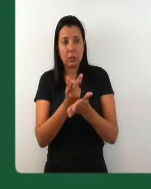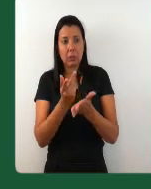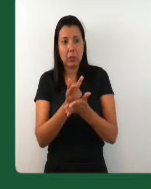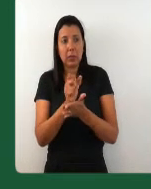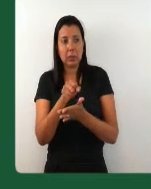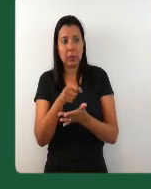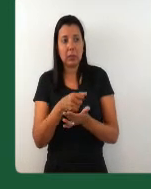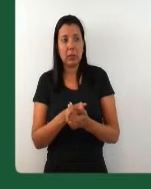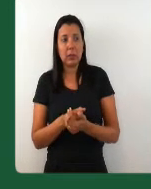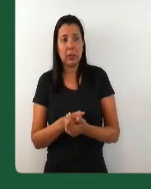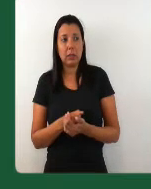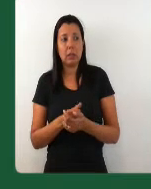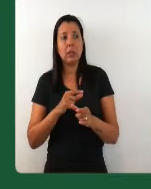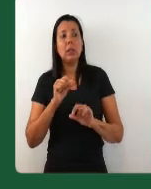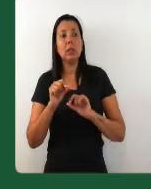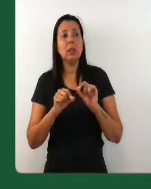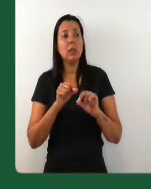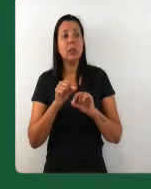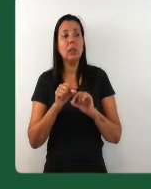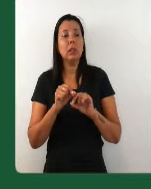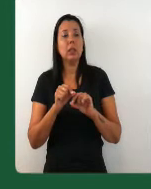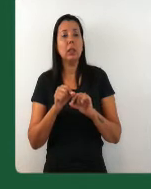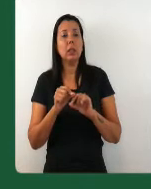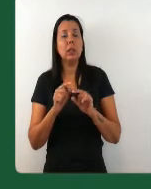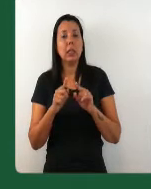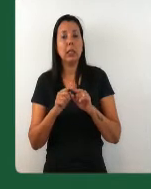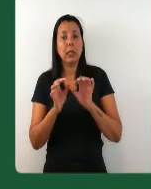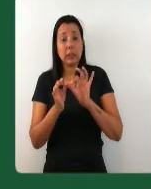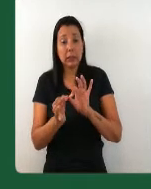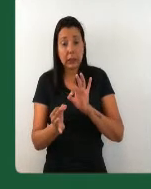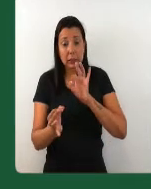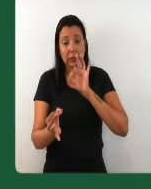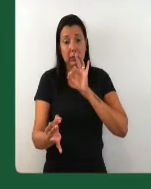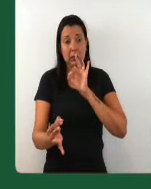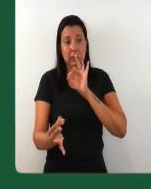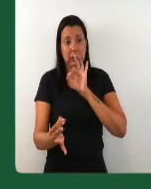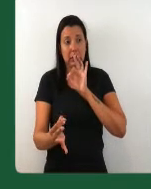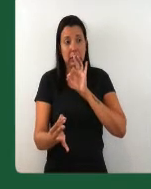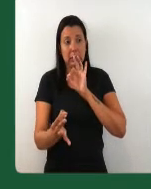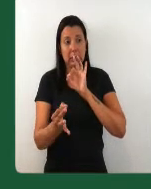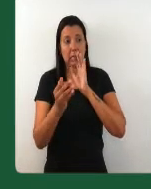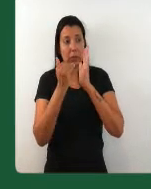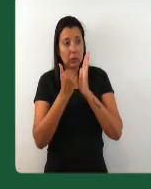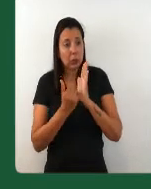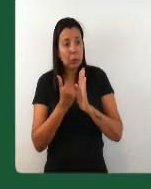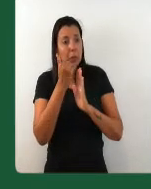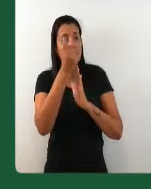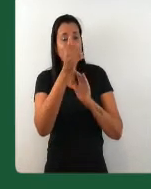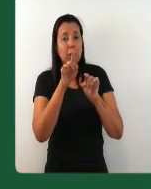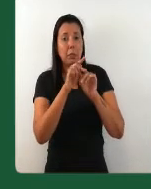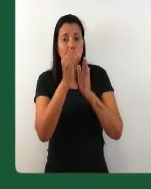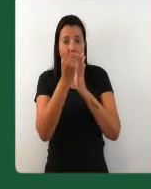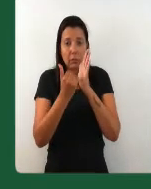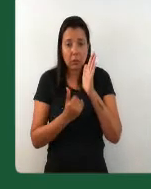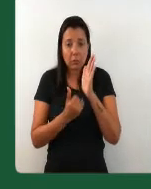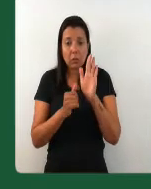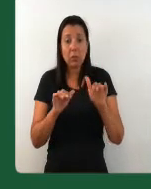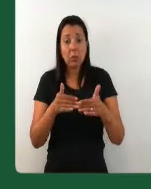né? E a distância entre a superior e a inferior,